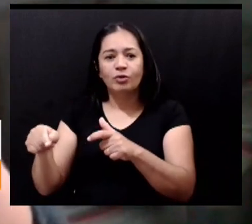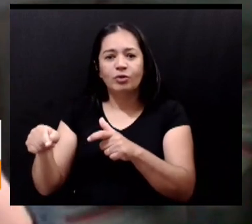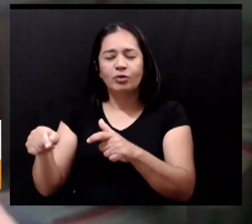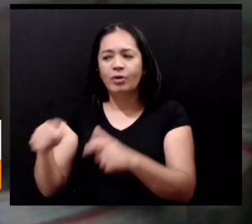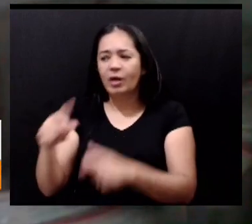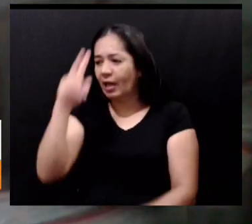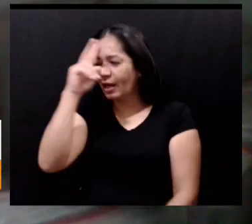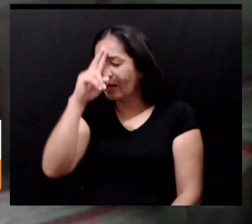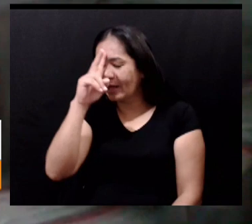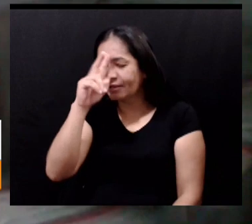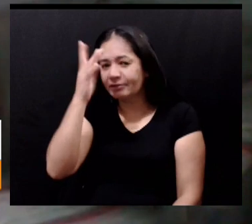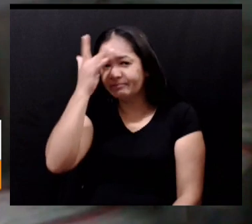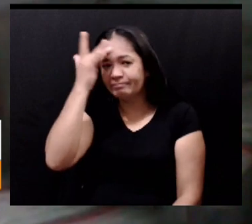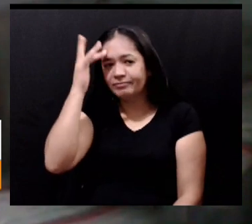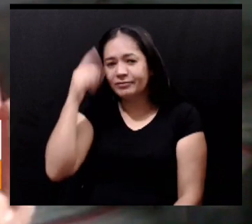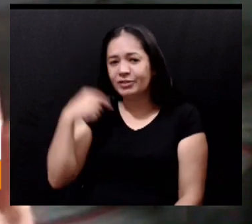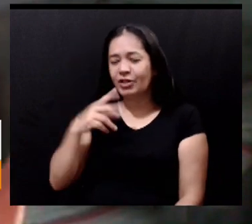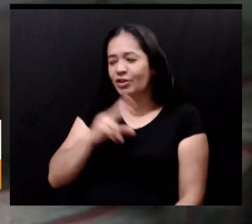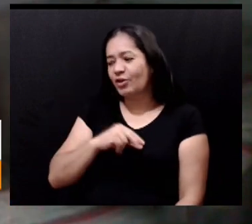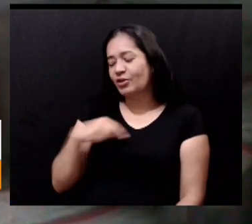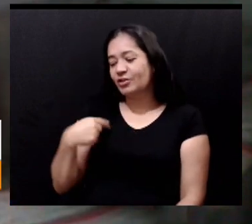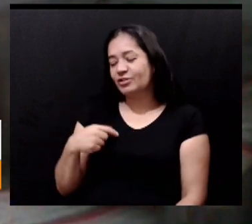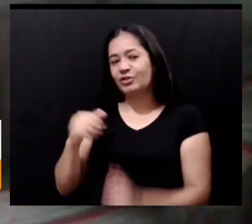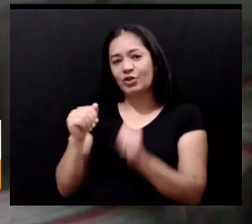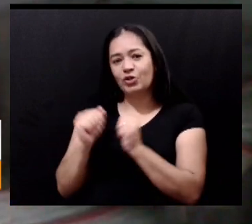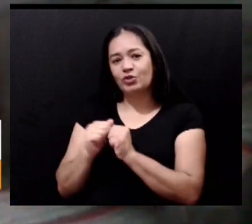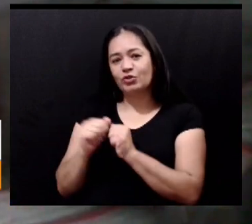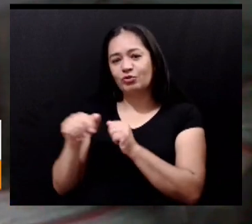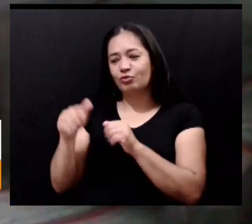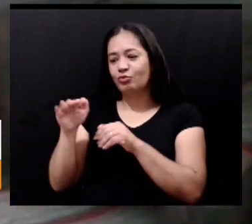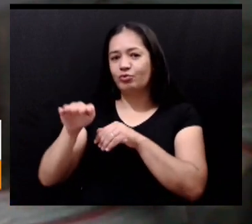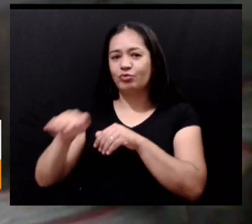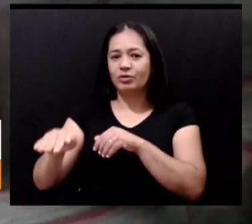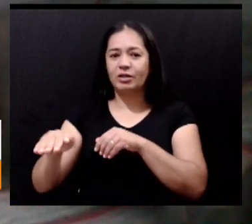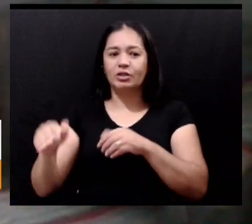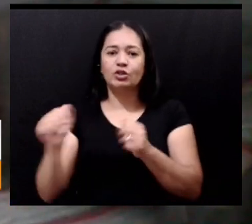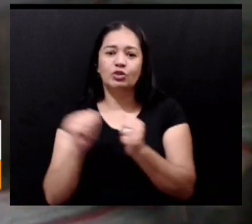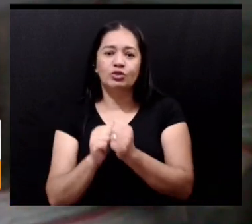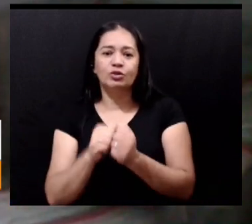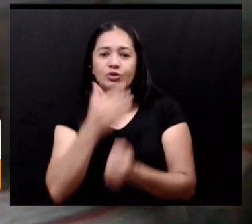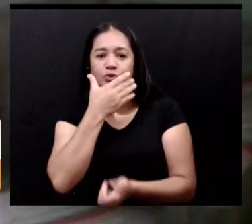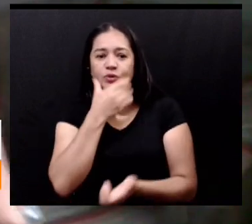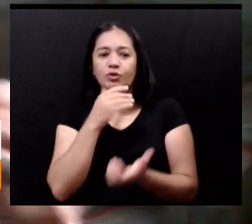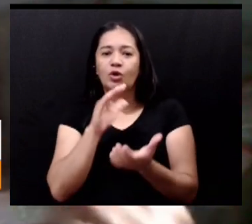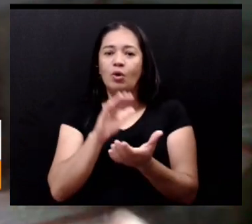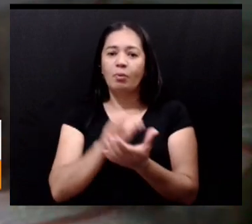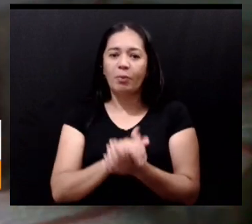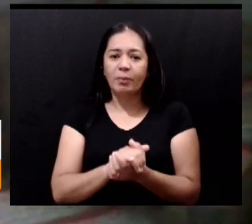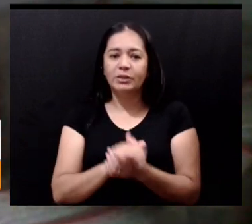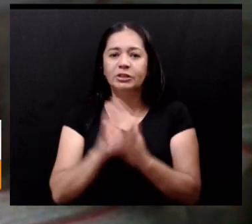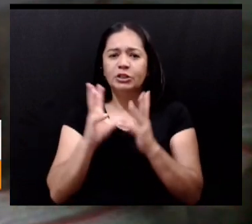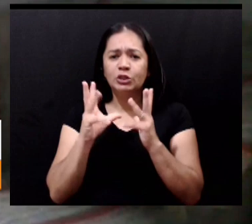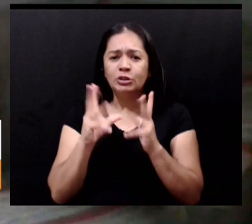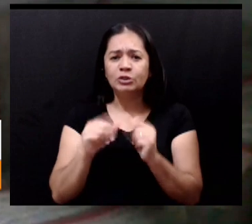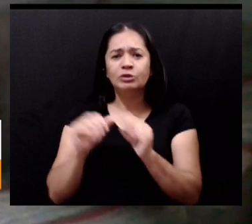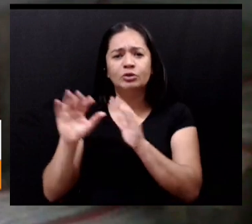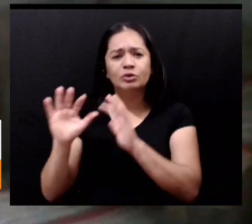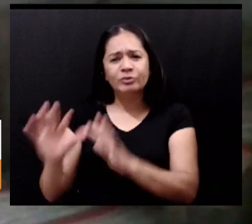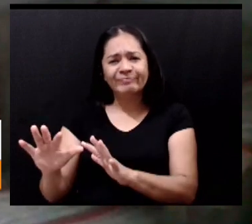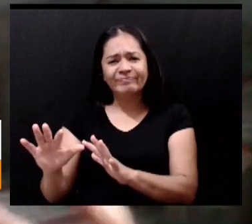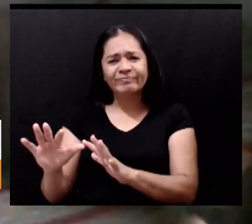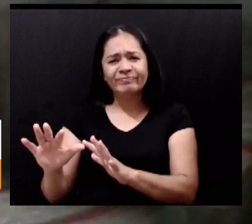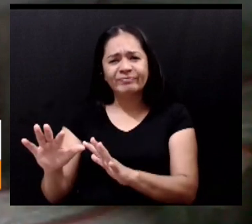sempre parava aqui quando eu vinha com meu marido. Tudo isso vai nos remeter àquela